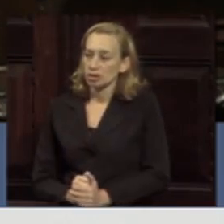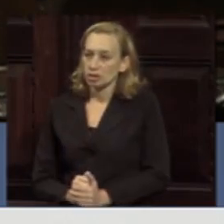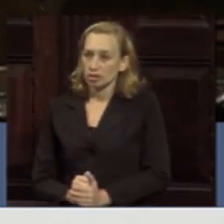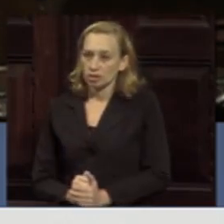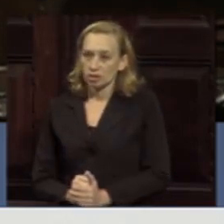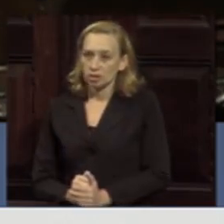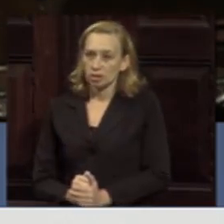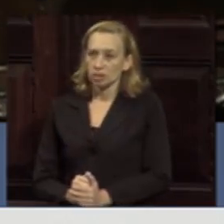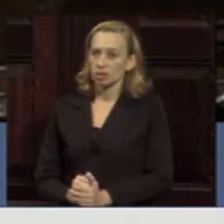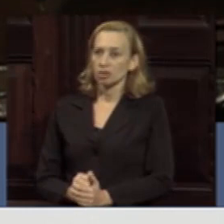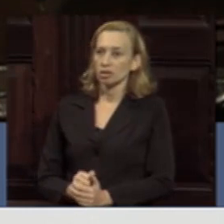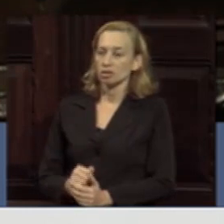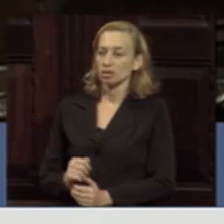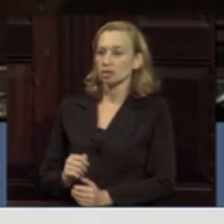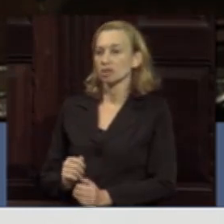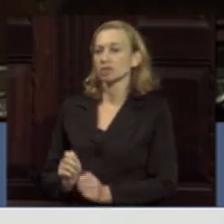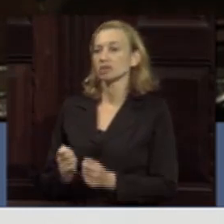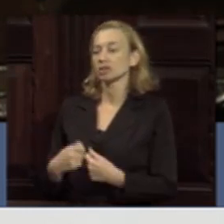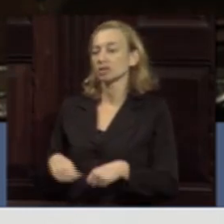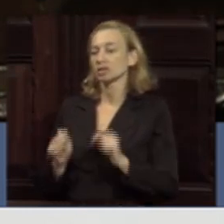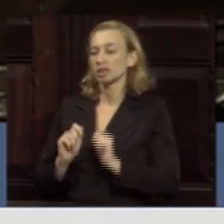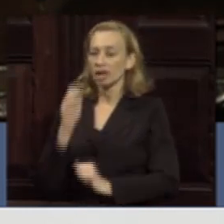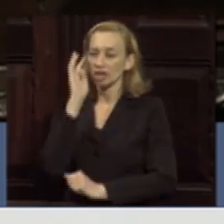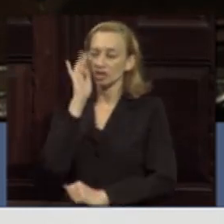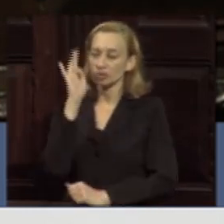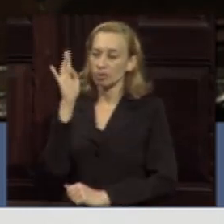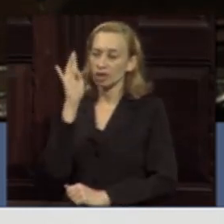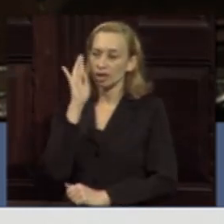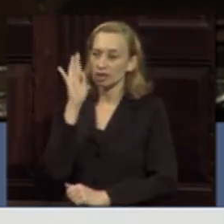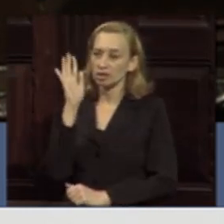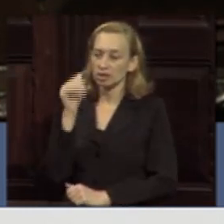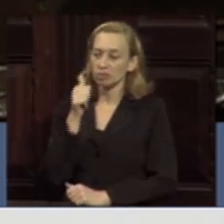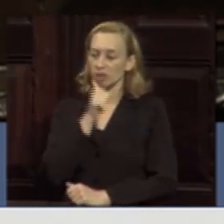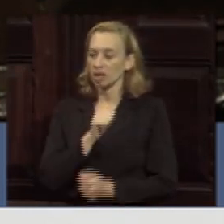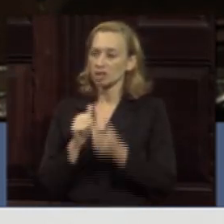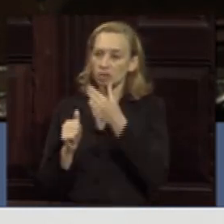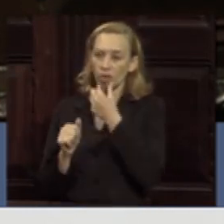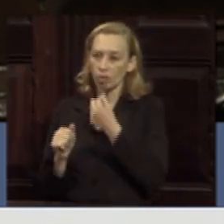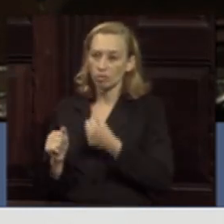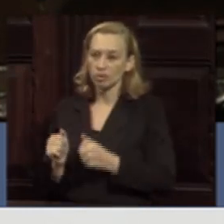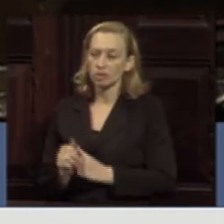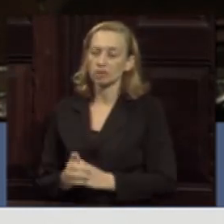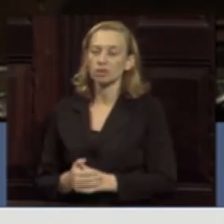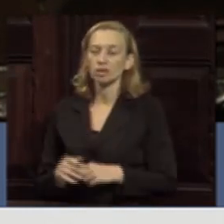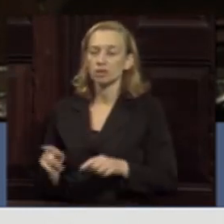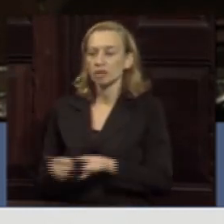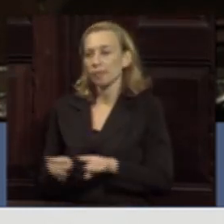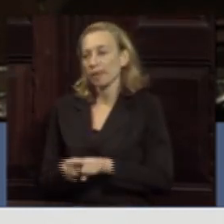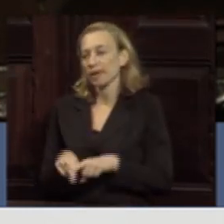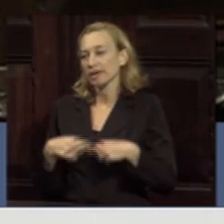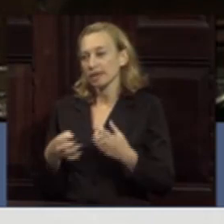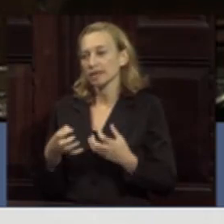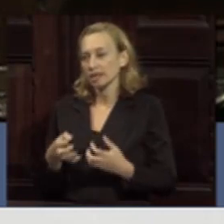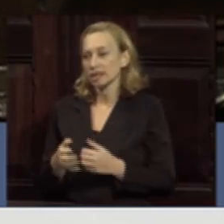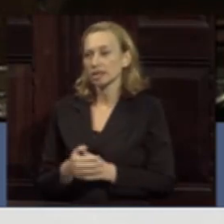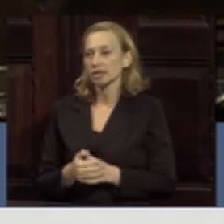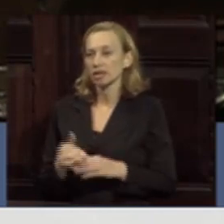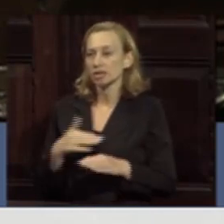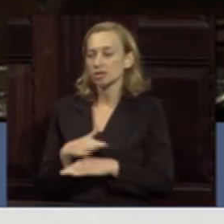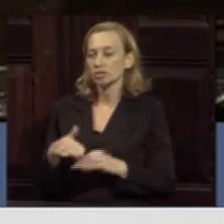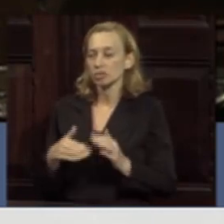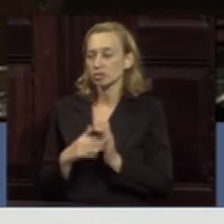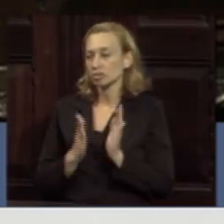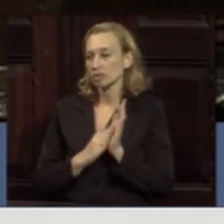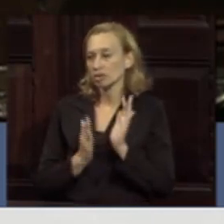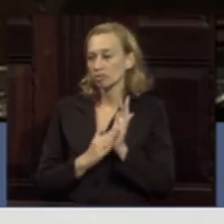a esperança em familiares seus, homens e mulheres. Então, eu queria também me juntar àqueles que batem palma